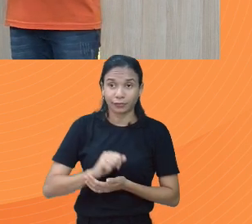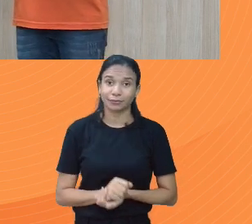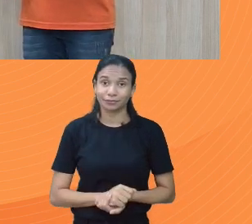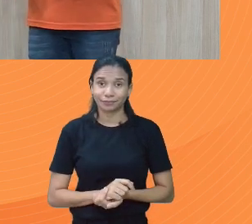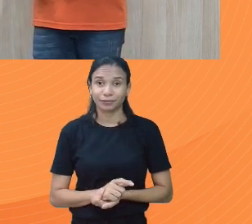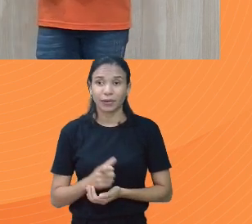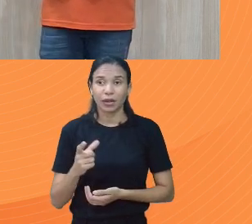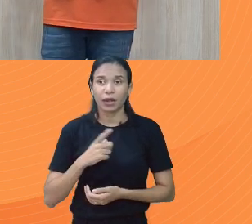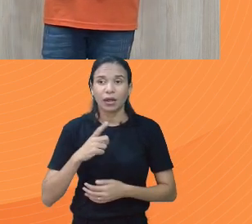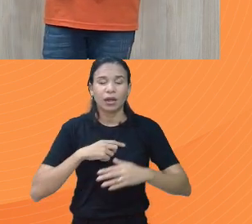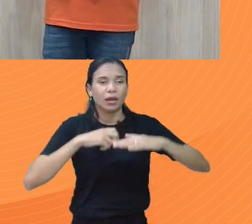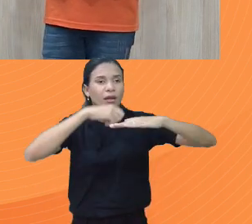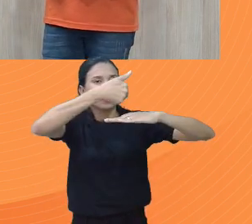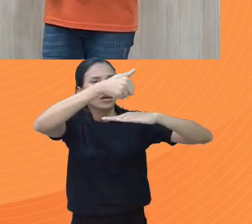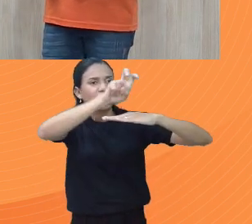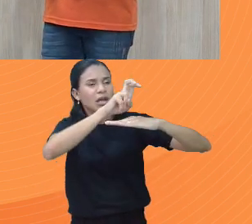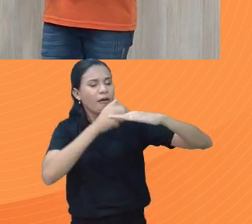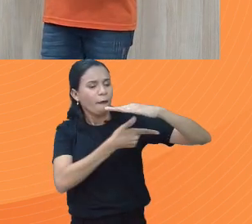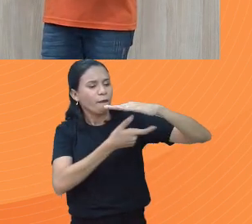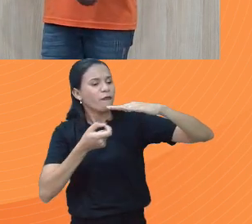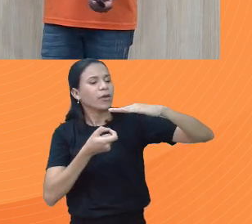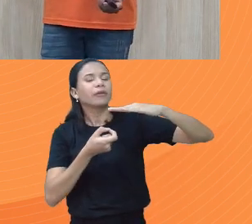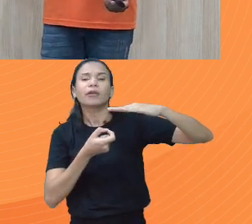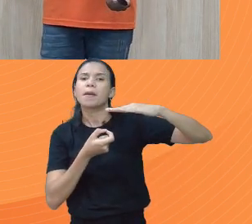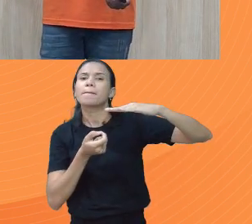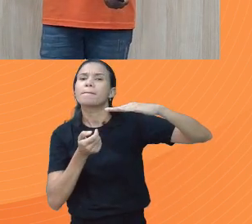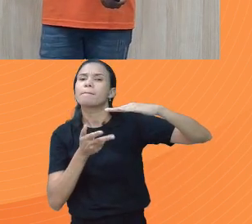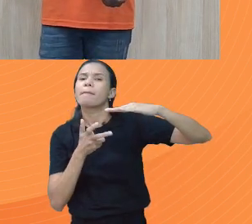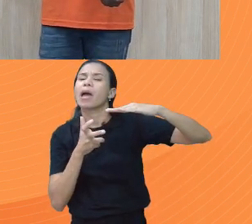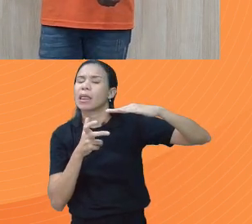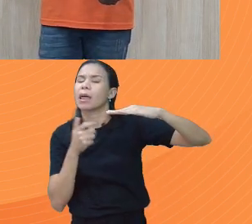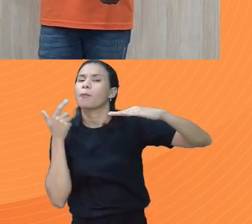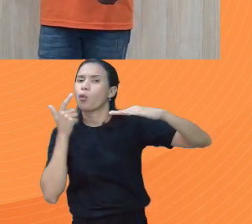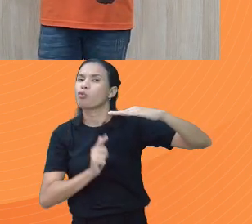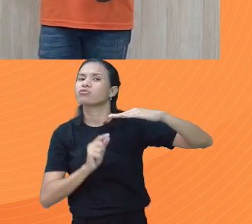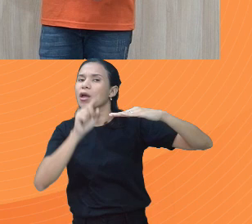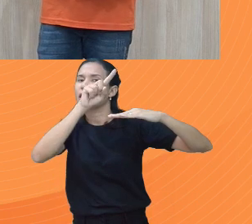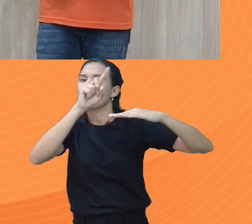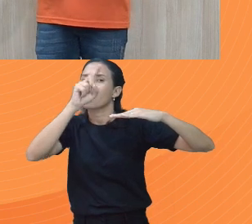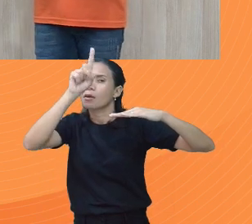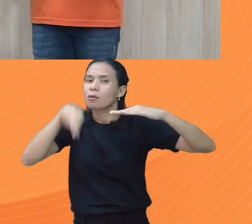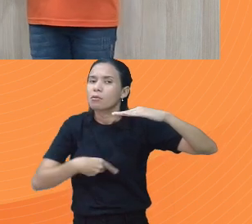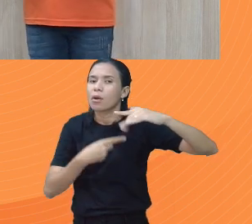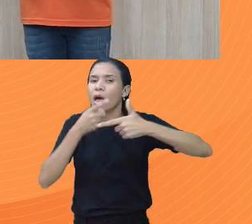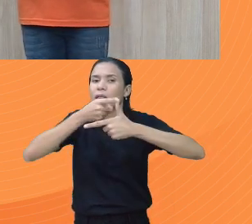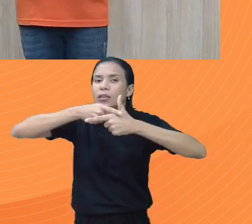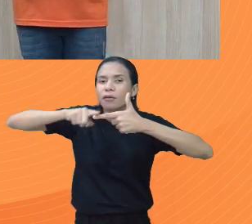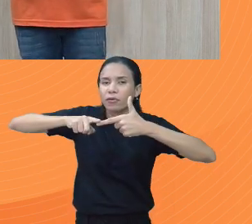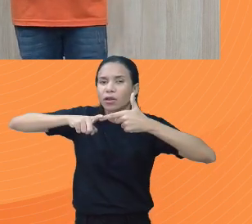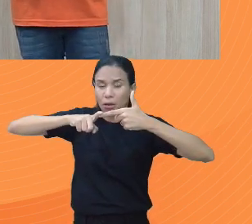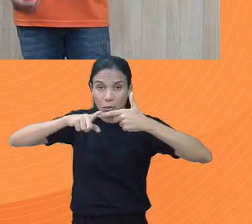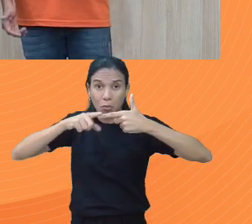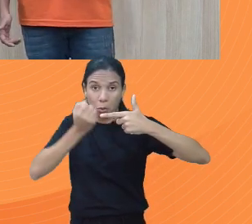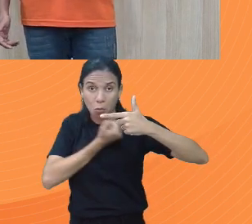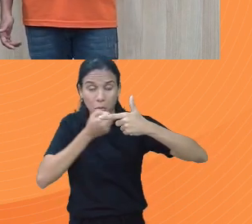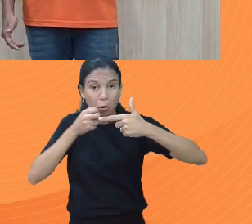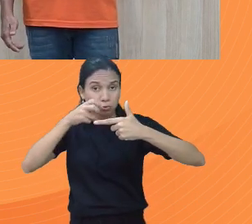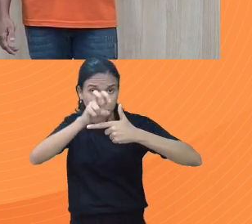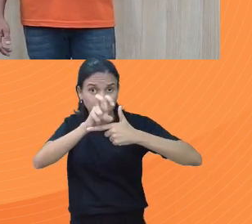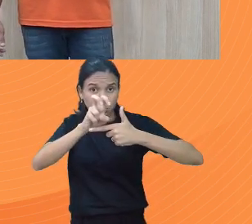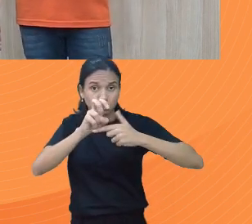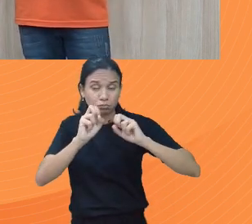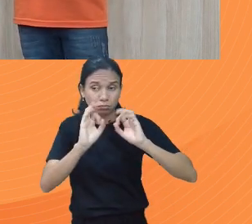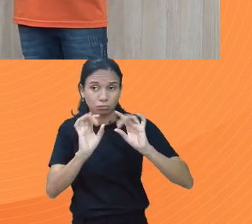fração, 15 20 avos, eu percebo que mais uma vez eu posso dividir tanto o 15 quanto o 20 por